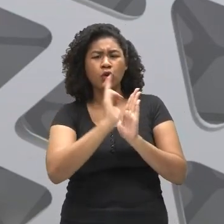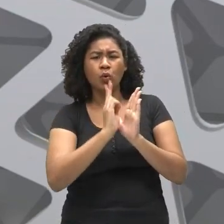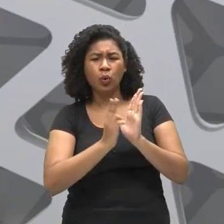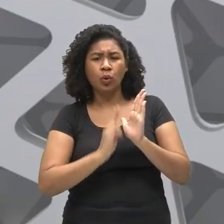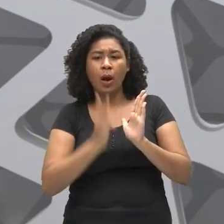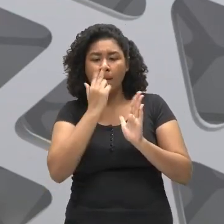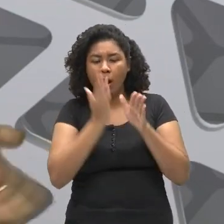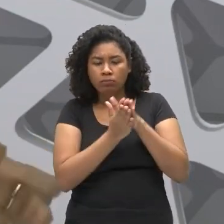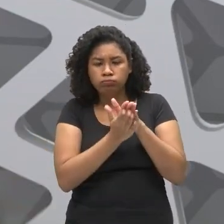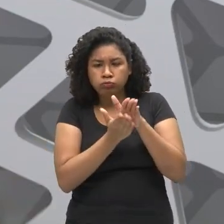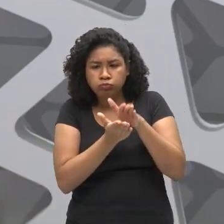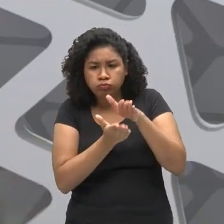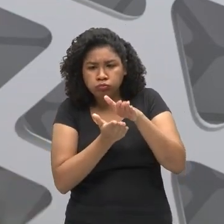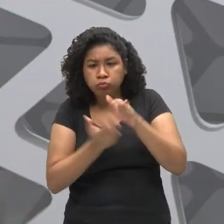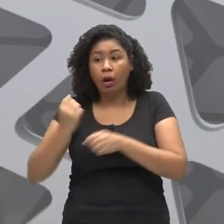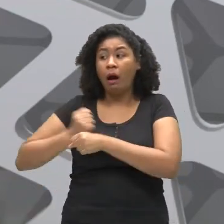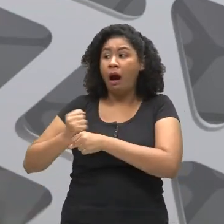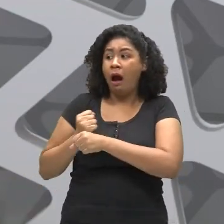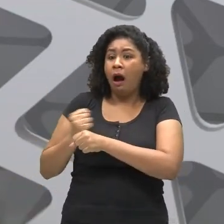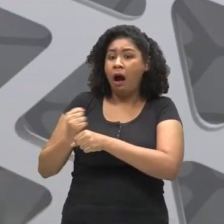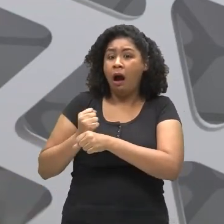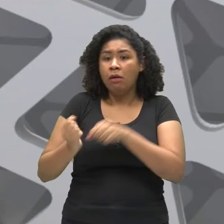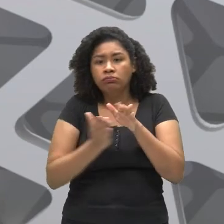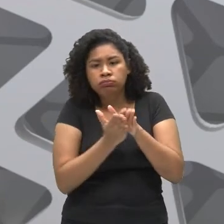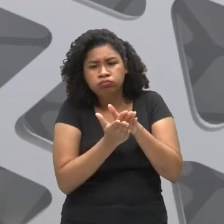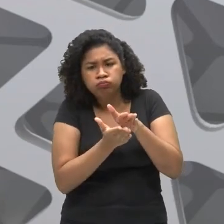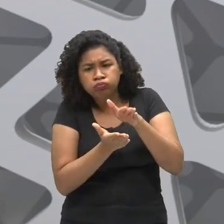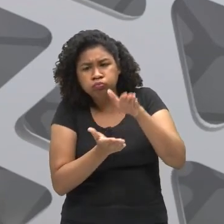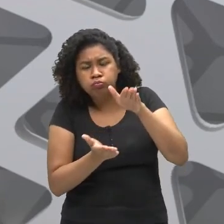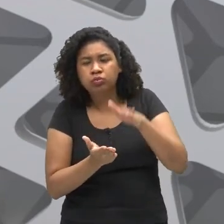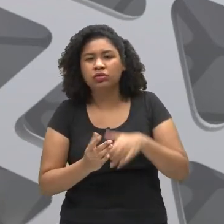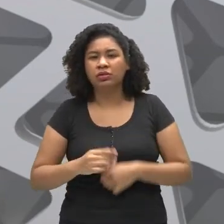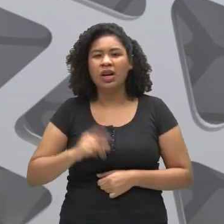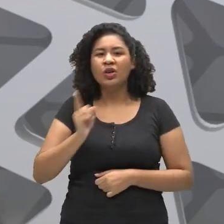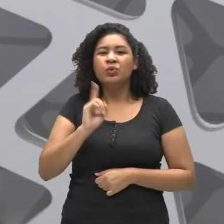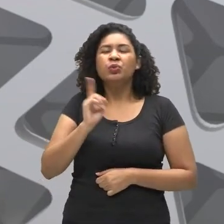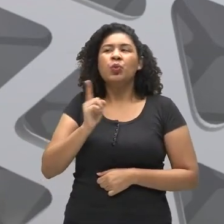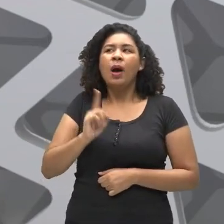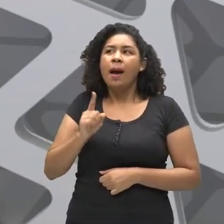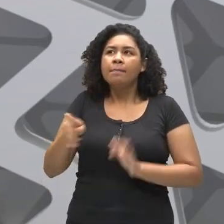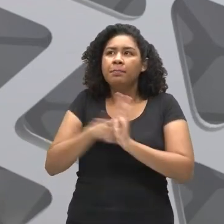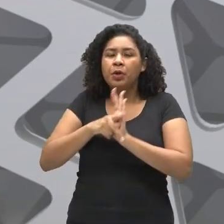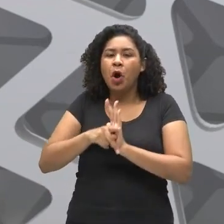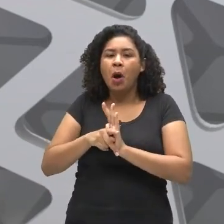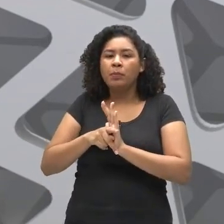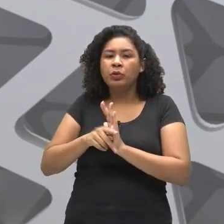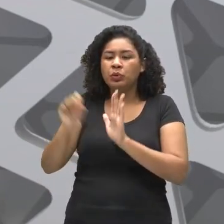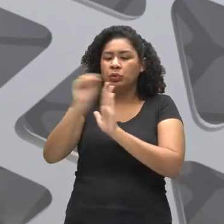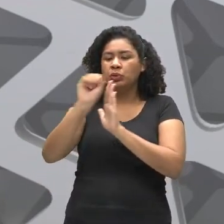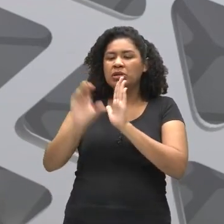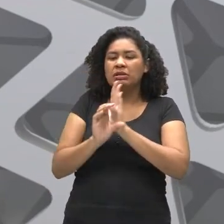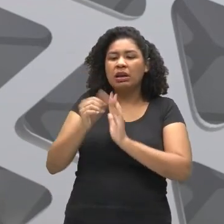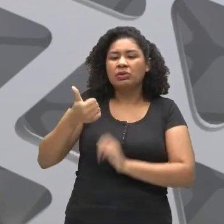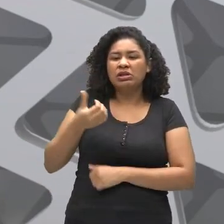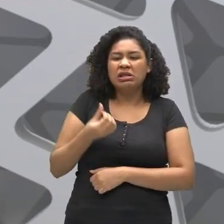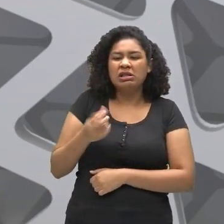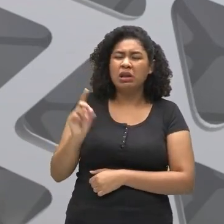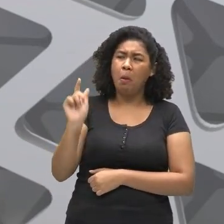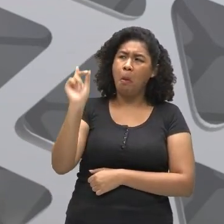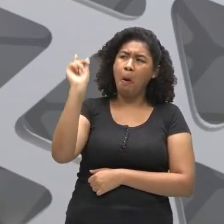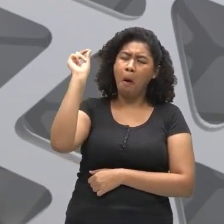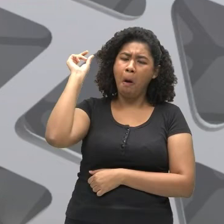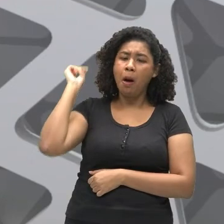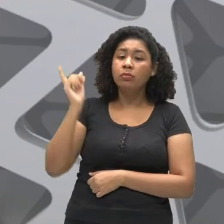aumentando no decorrer dos anos. Não era mais uma coisa exclusiva lá do século XVI. Ele